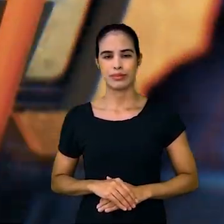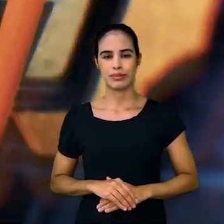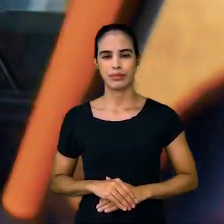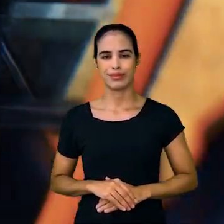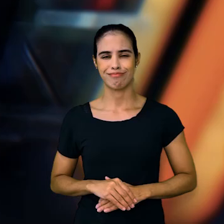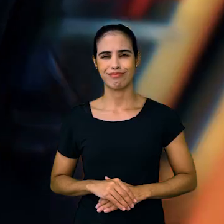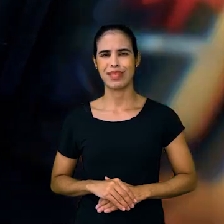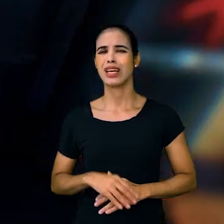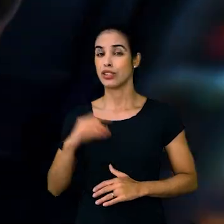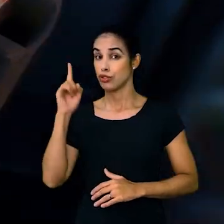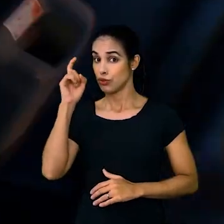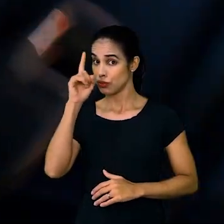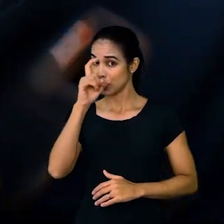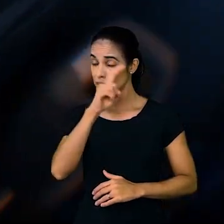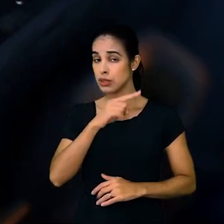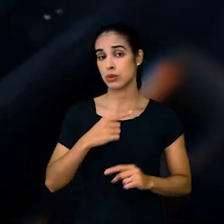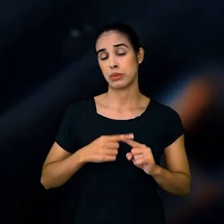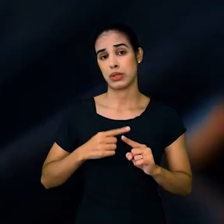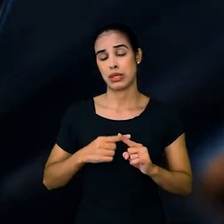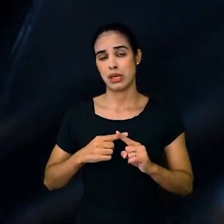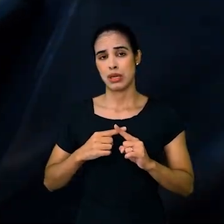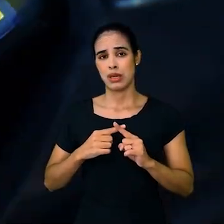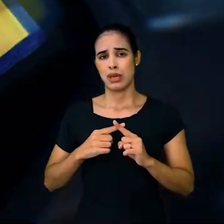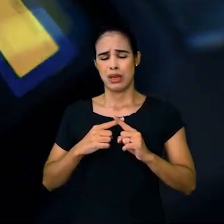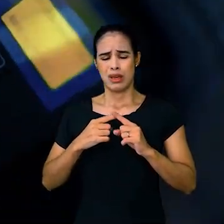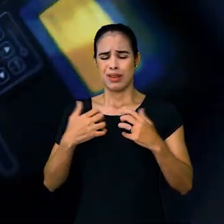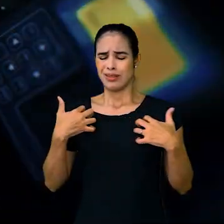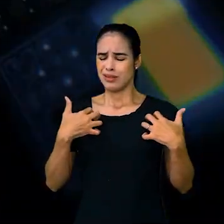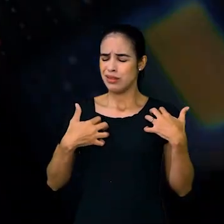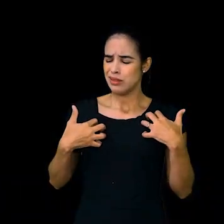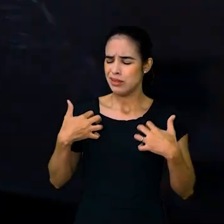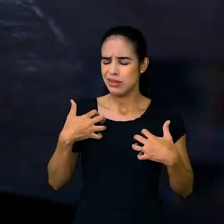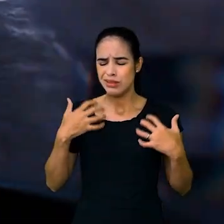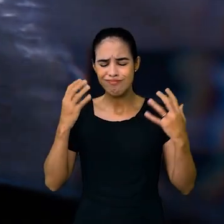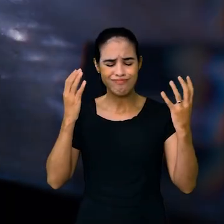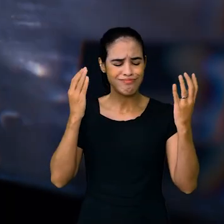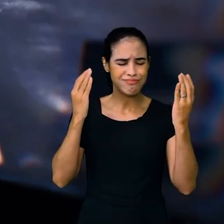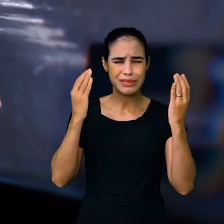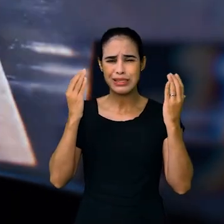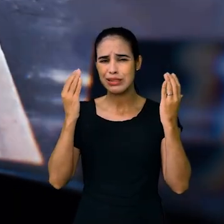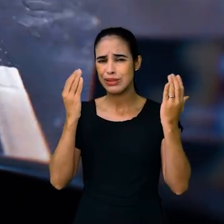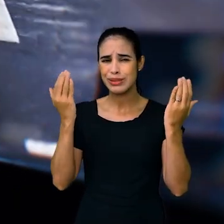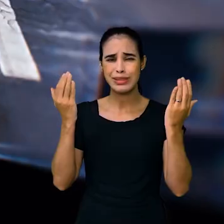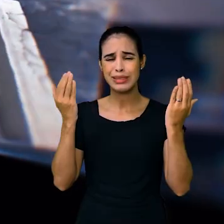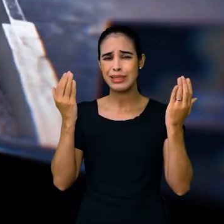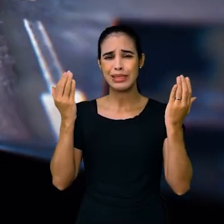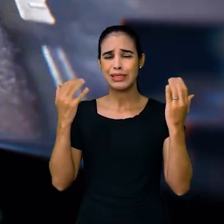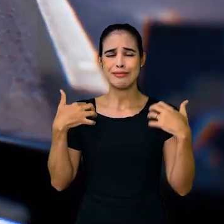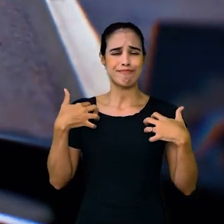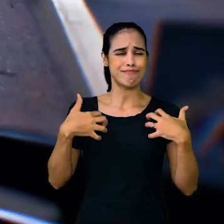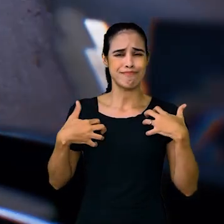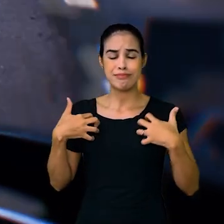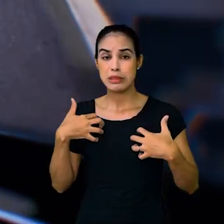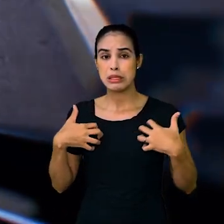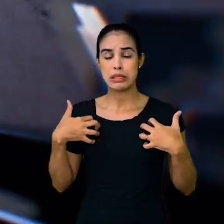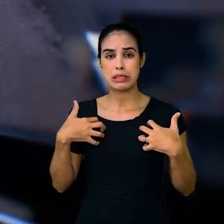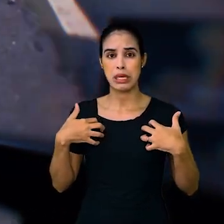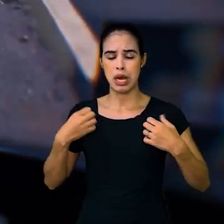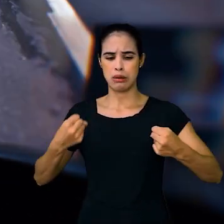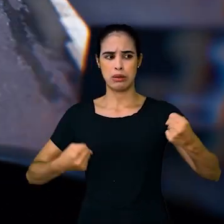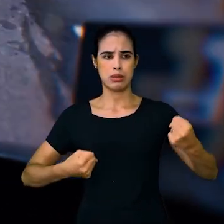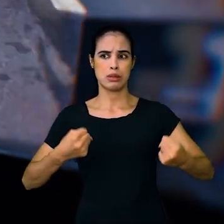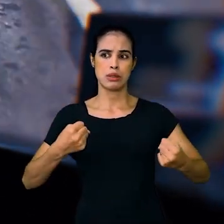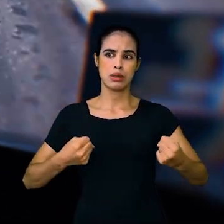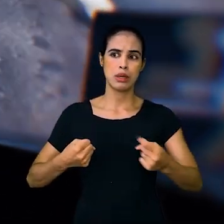É uma situação muito delicada, você fica com o psicológico abalado, entendeu? Fica bastante tempo com medo de parar